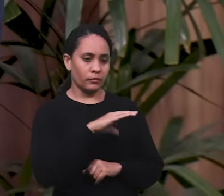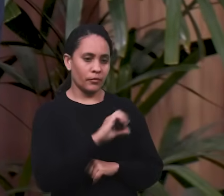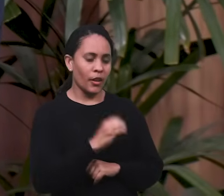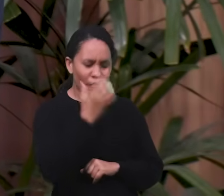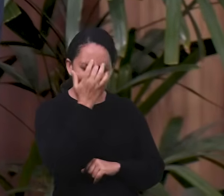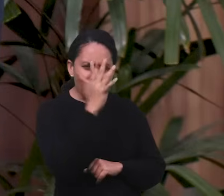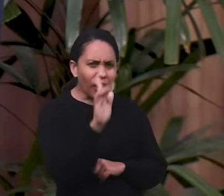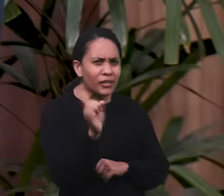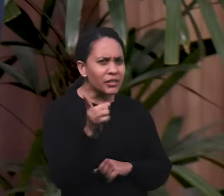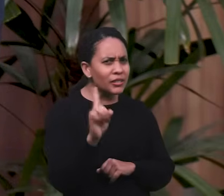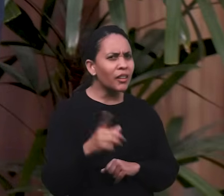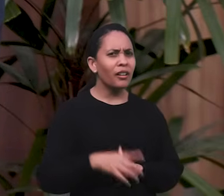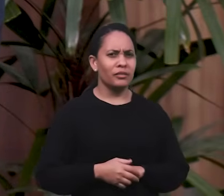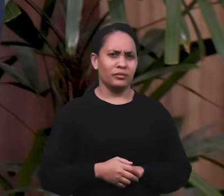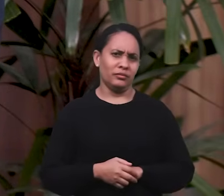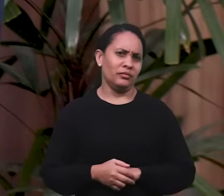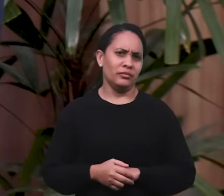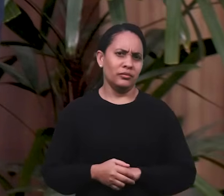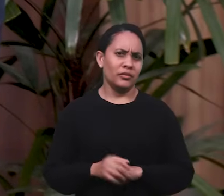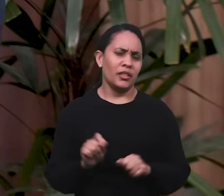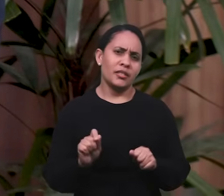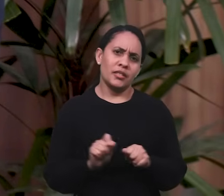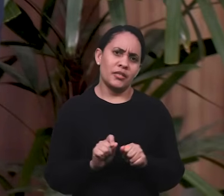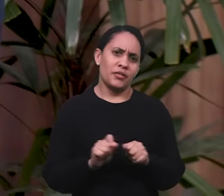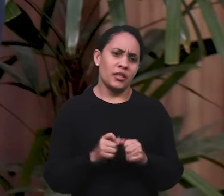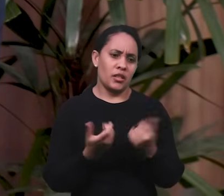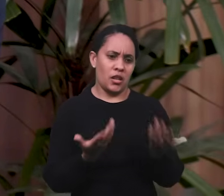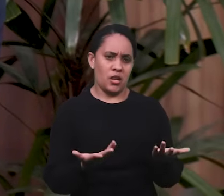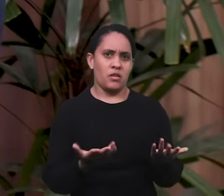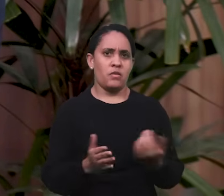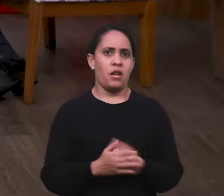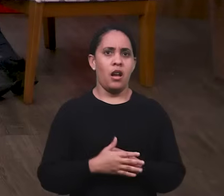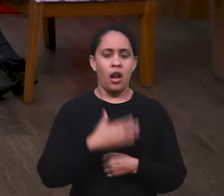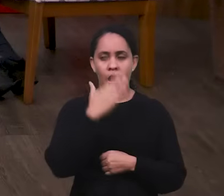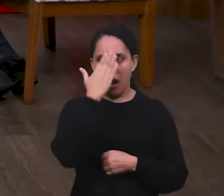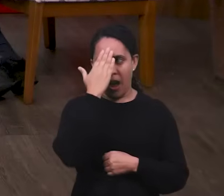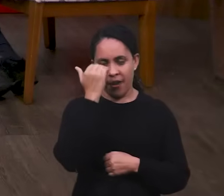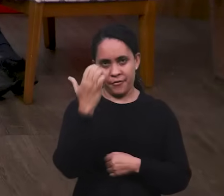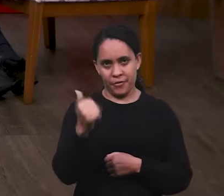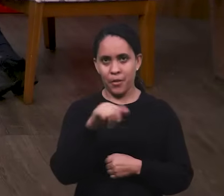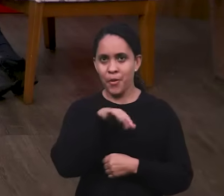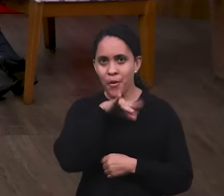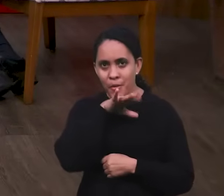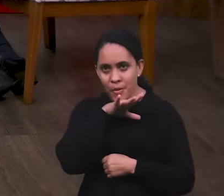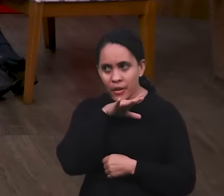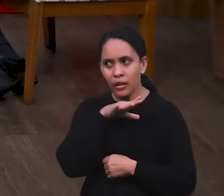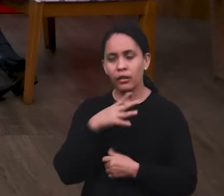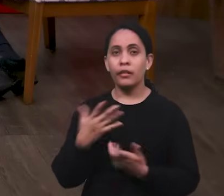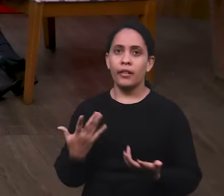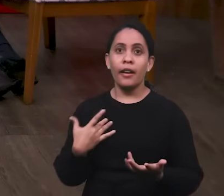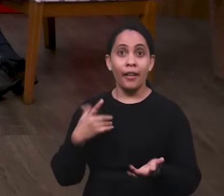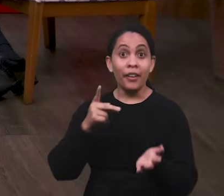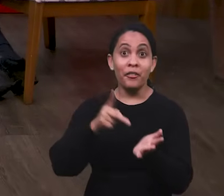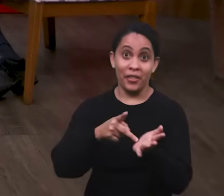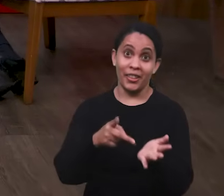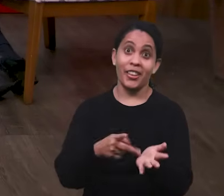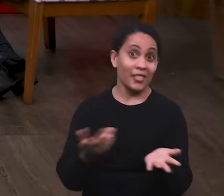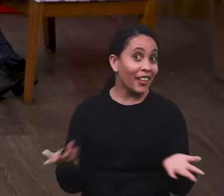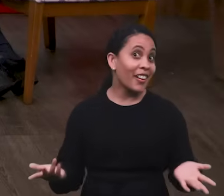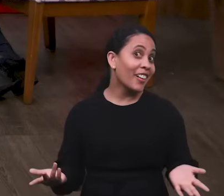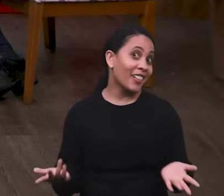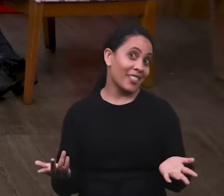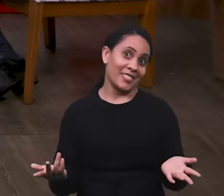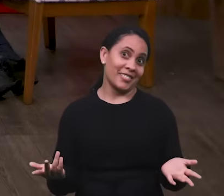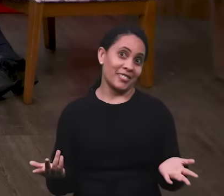não eram fáceis. Não. Você vê o que eles fizeram com José. A má fama não era à toa. Era verdadeira, eram fatos.